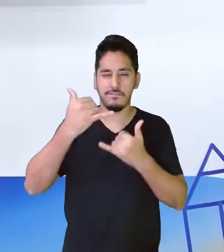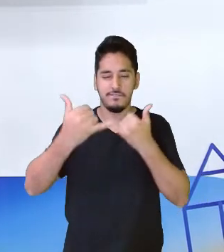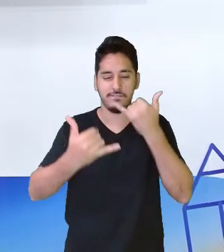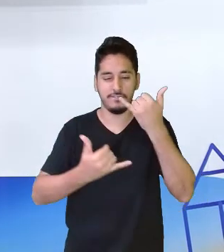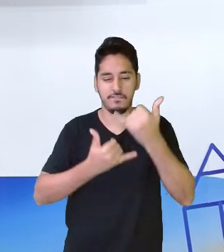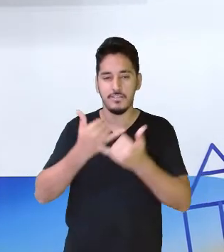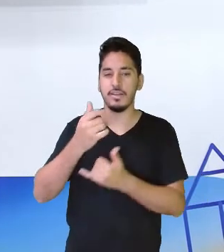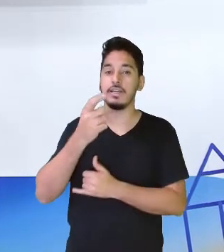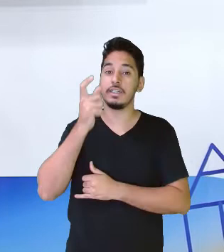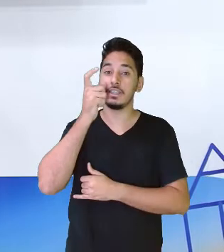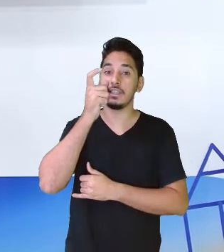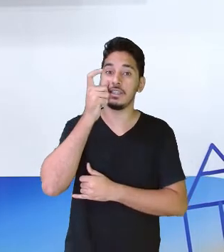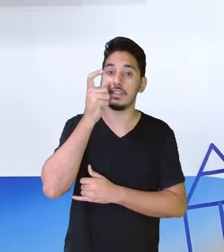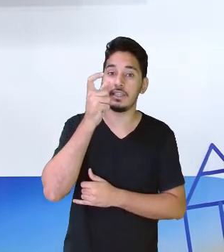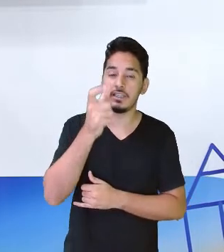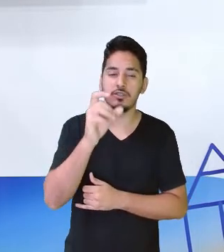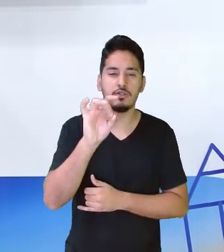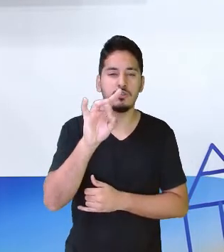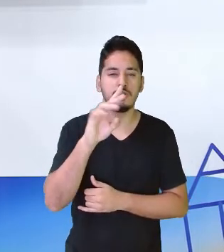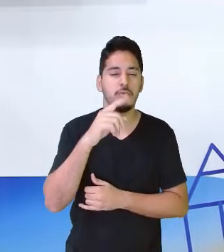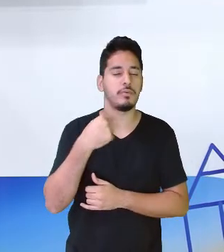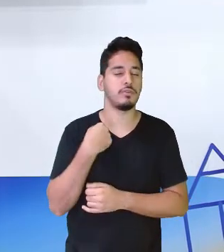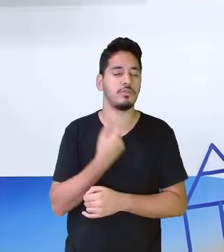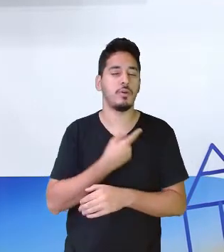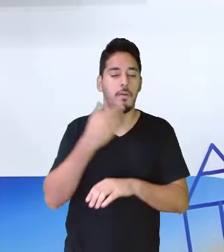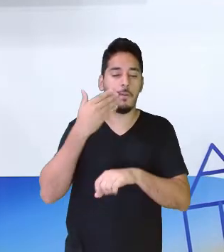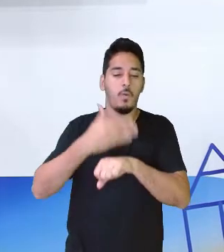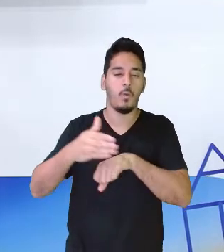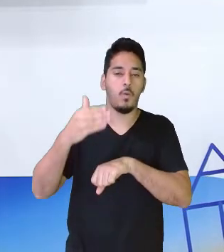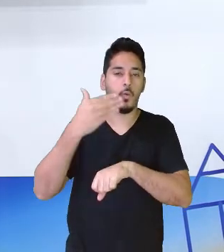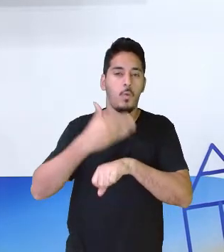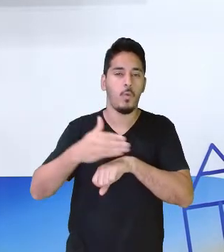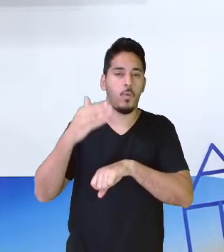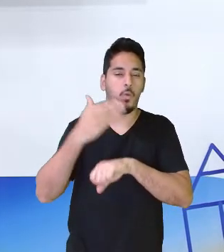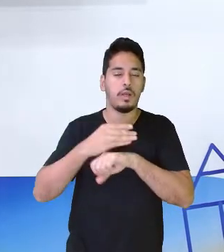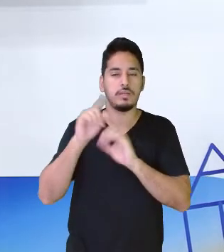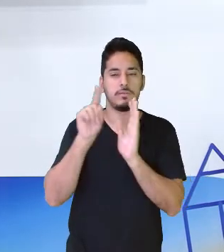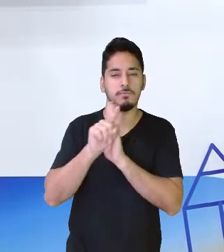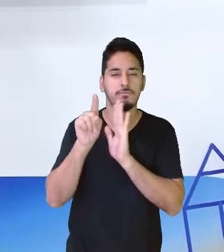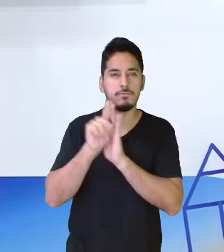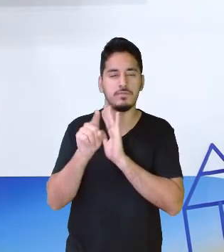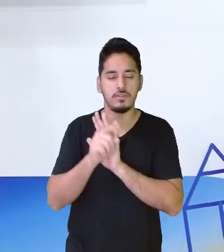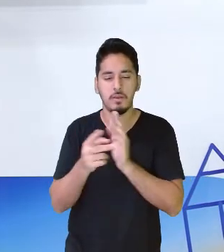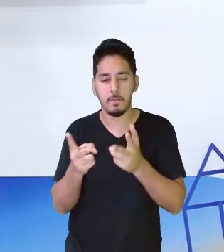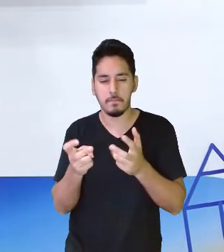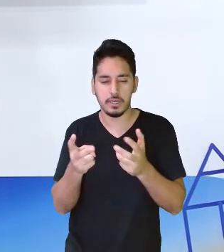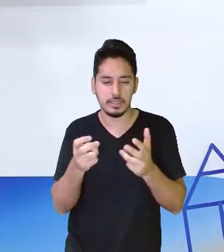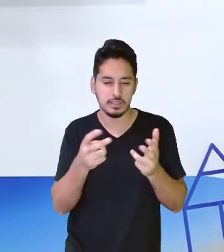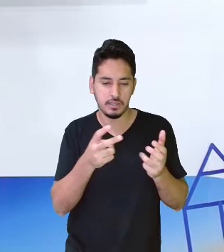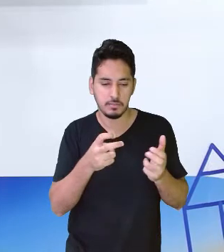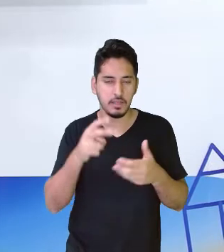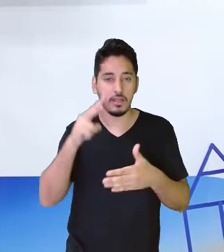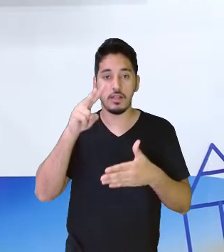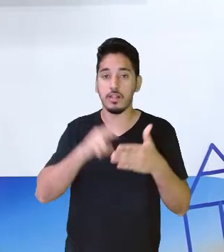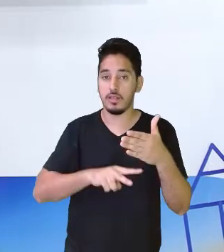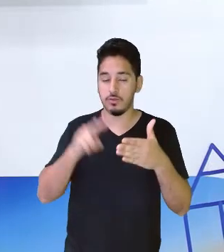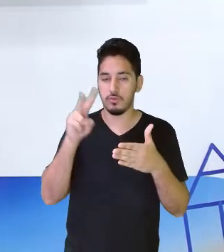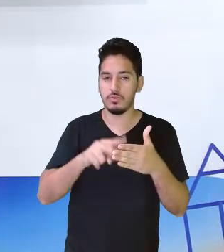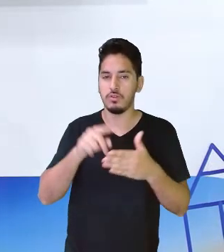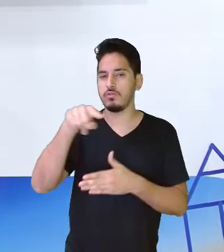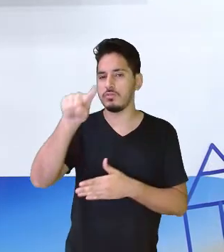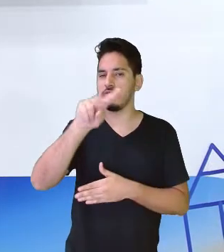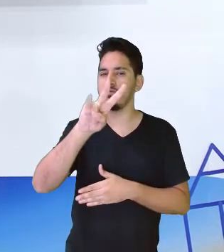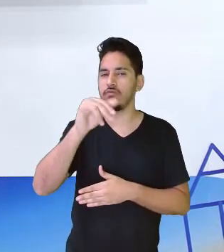bem interessante só para a gente praticar essas questões de identificação e leitura. E vocês